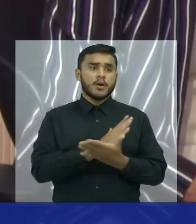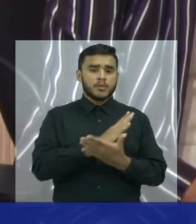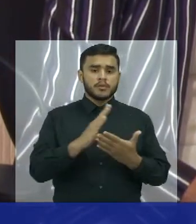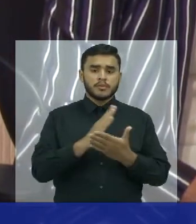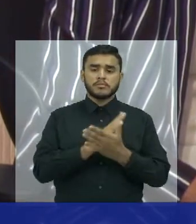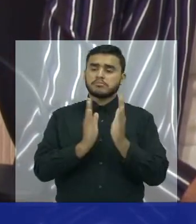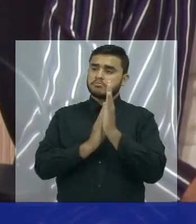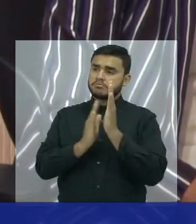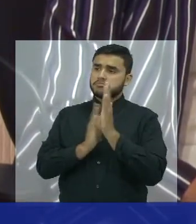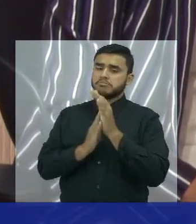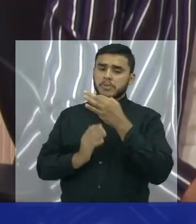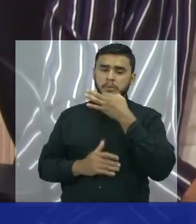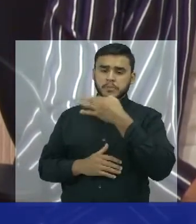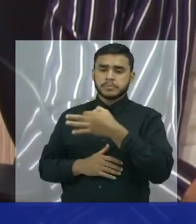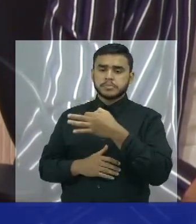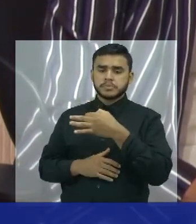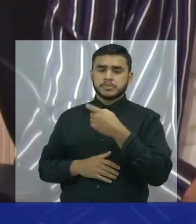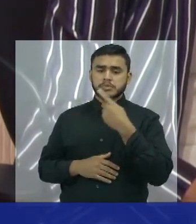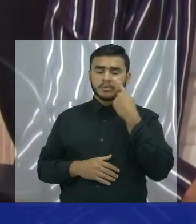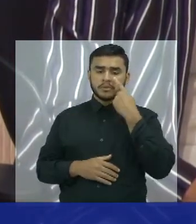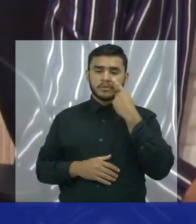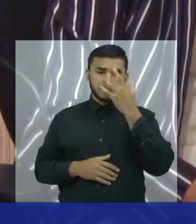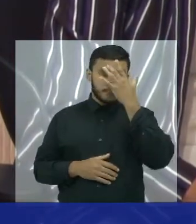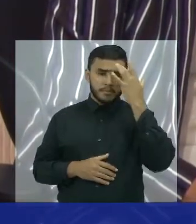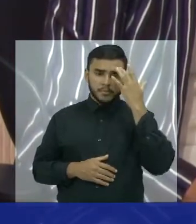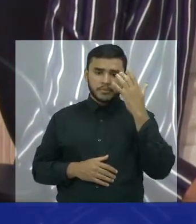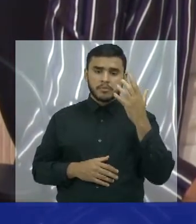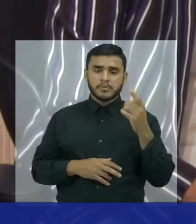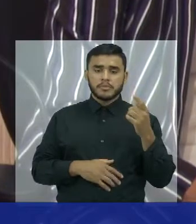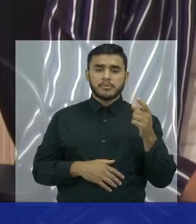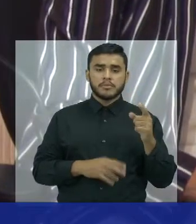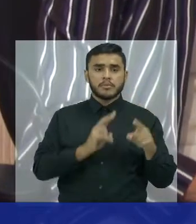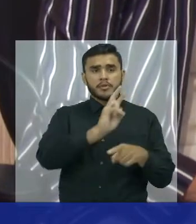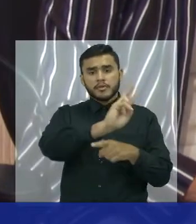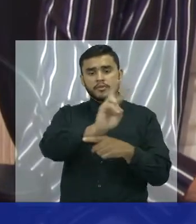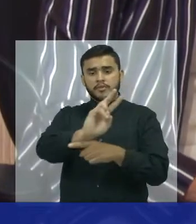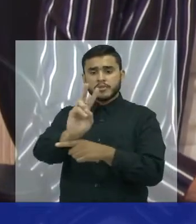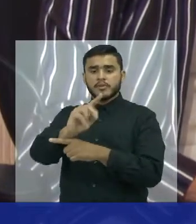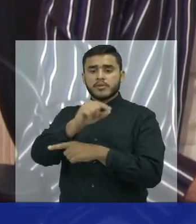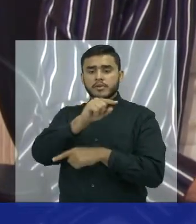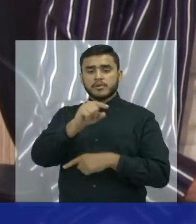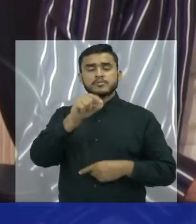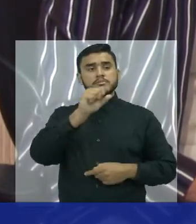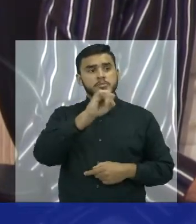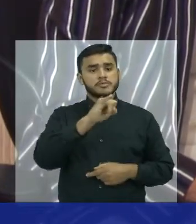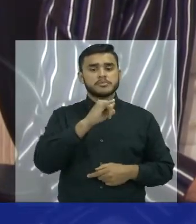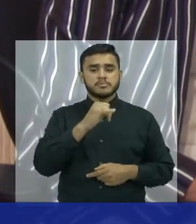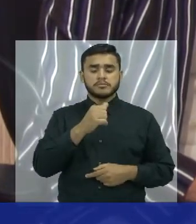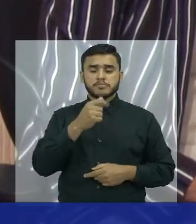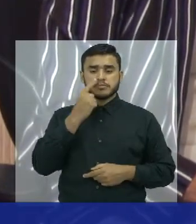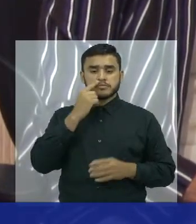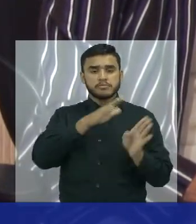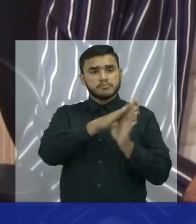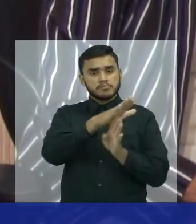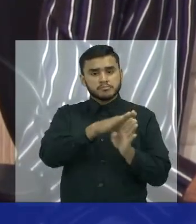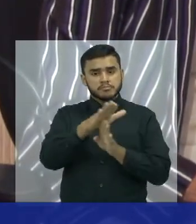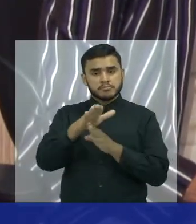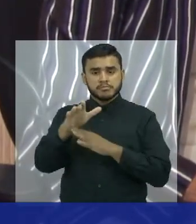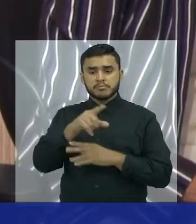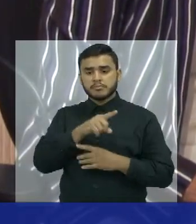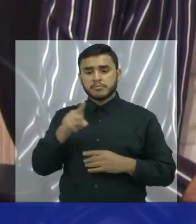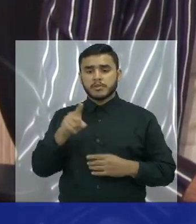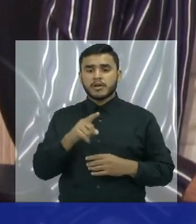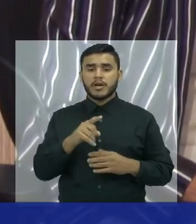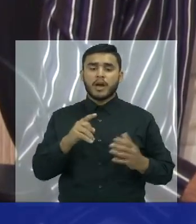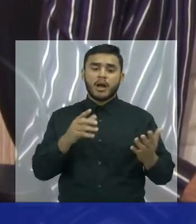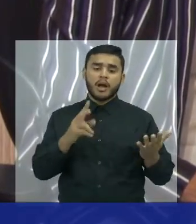né? O fiscalizado, vez por outra, acreditem, é fiscalizado, é orientado, às vezes tem